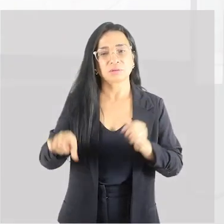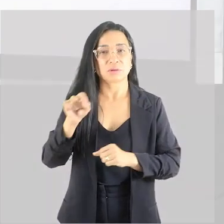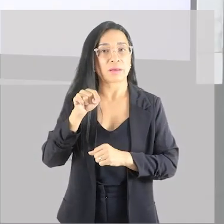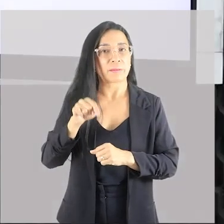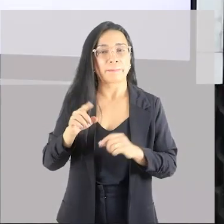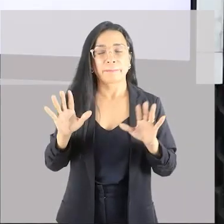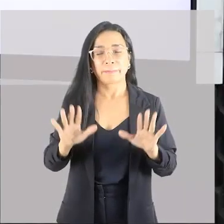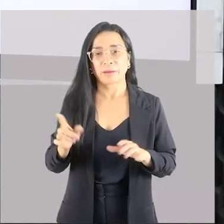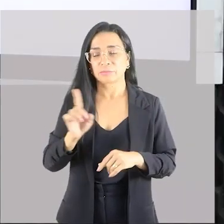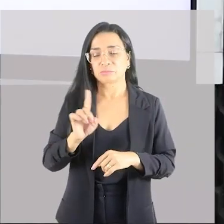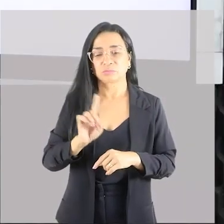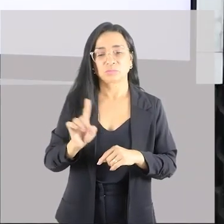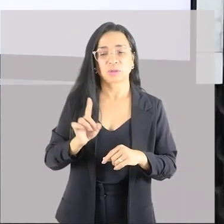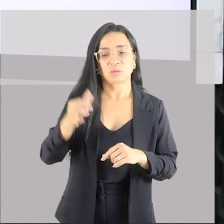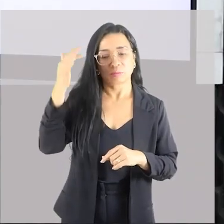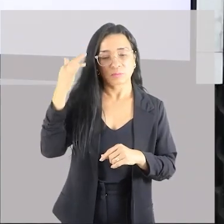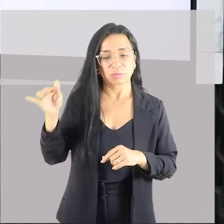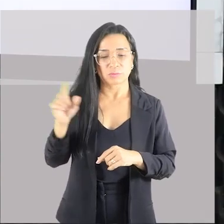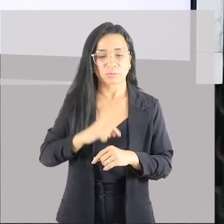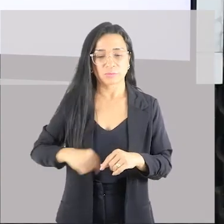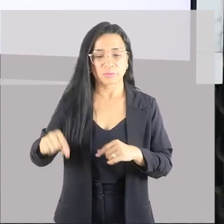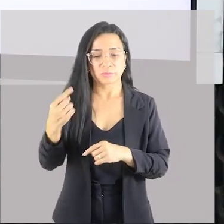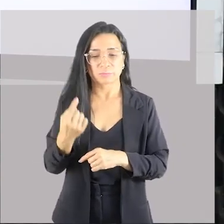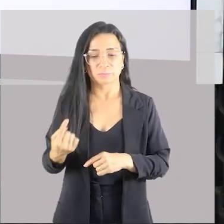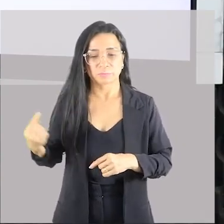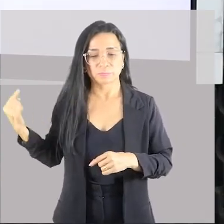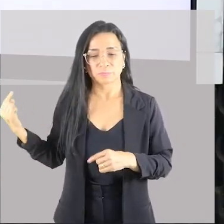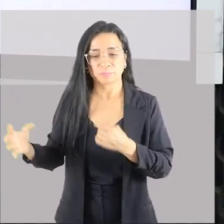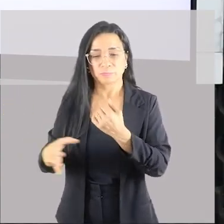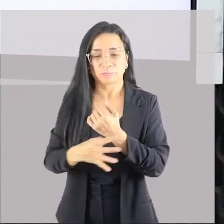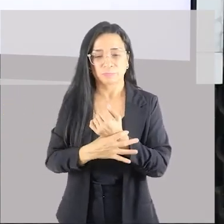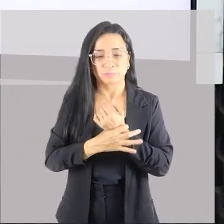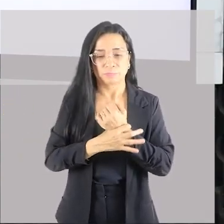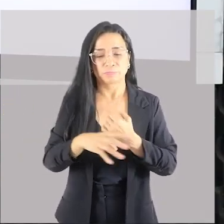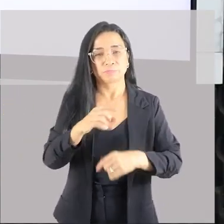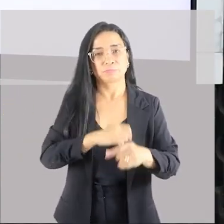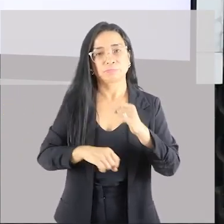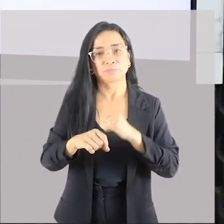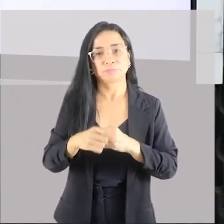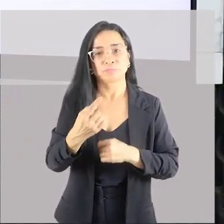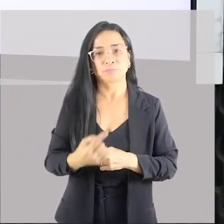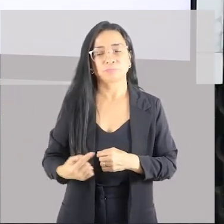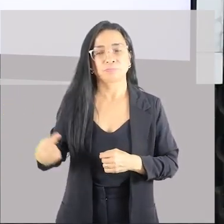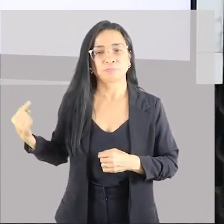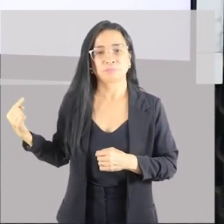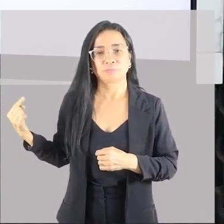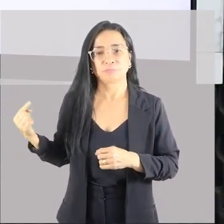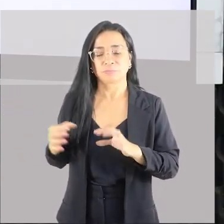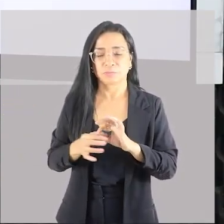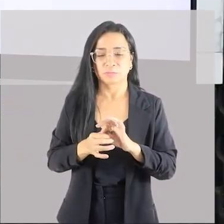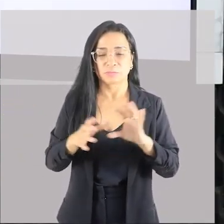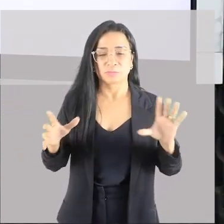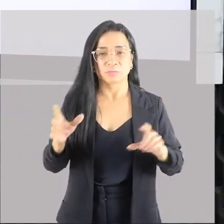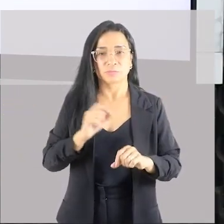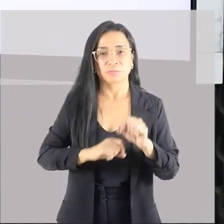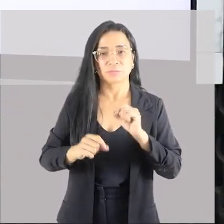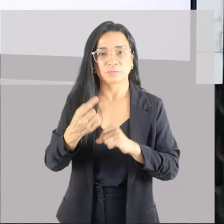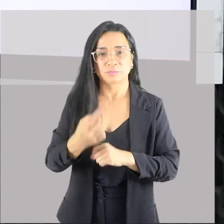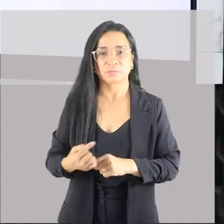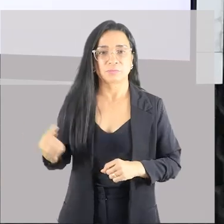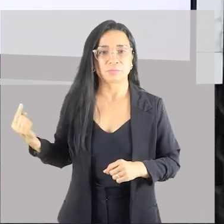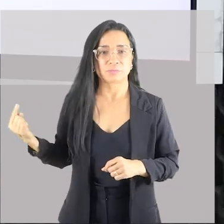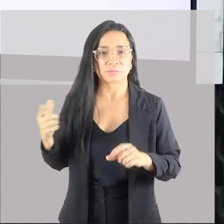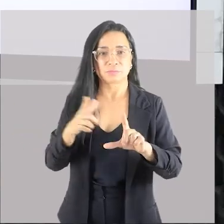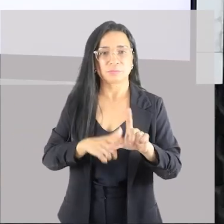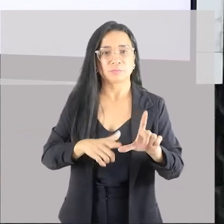não na filosofia, porque não daria isso aqui, né? Absolutismo e liberalismo, olha aqui a ficha caindo, olha, que eu acabei